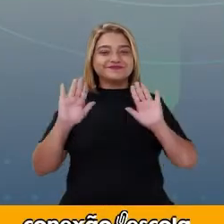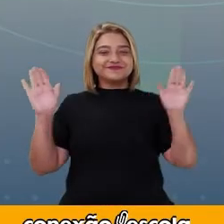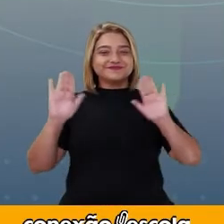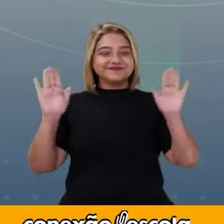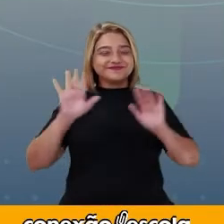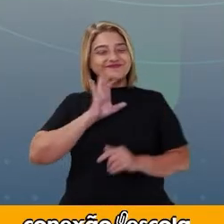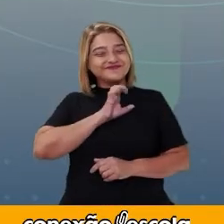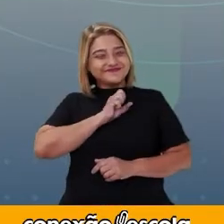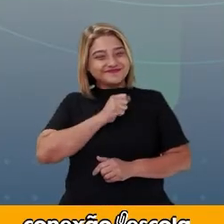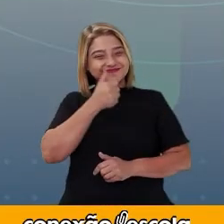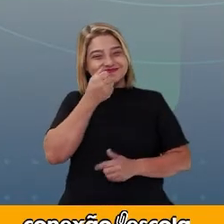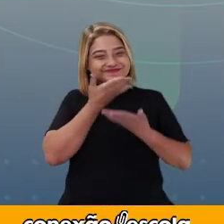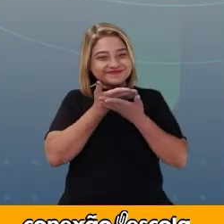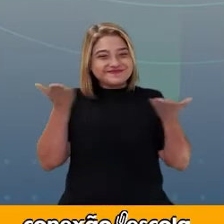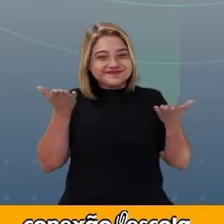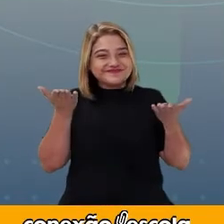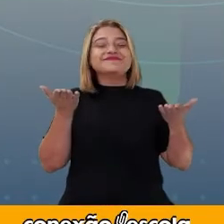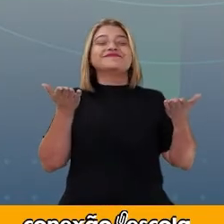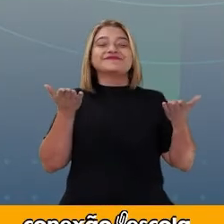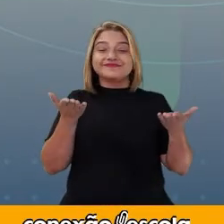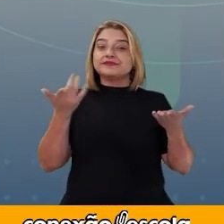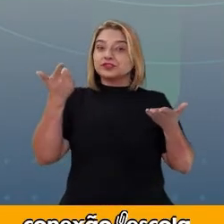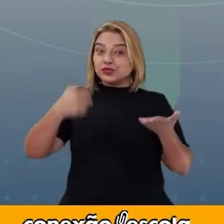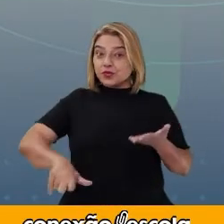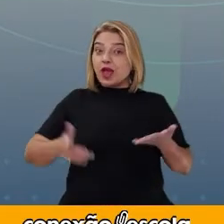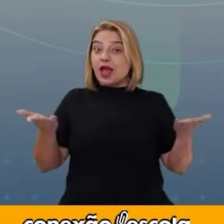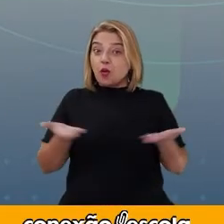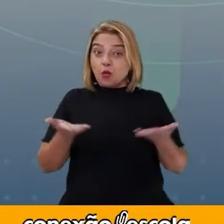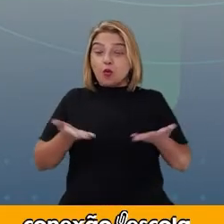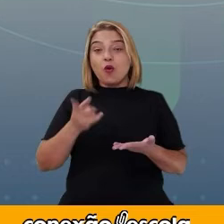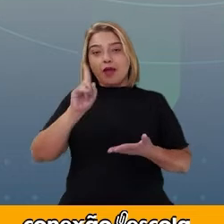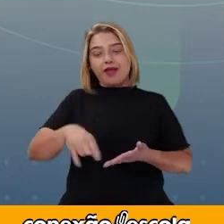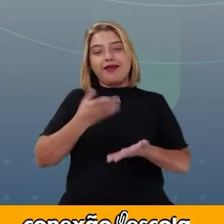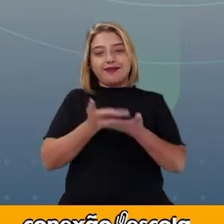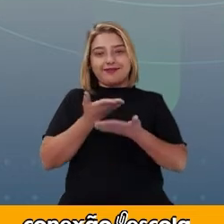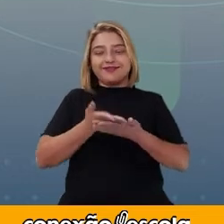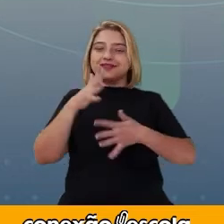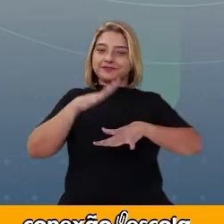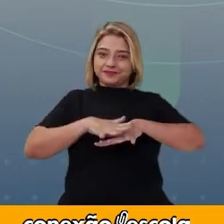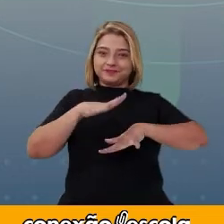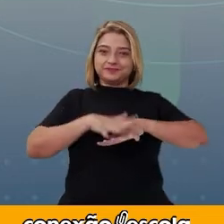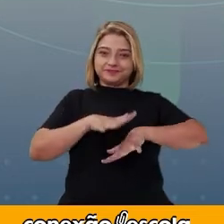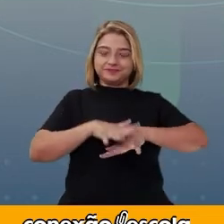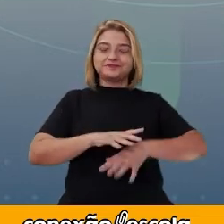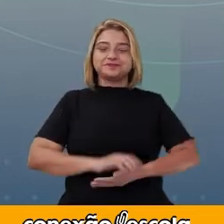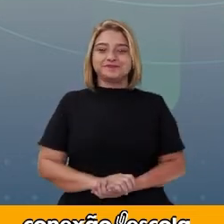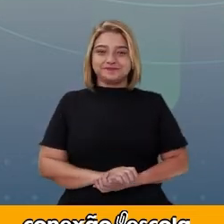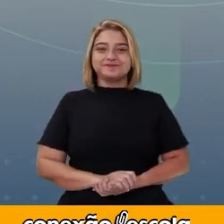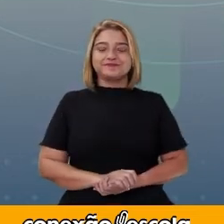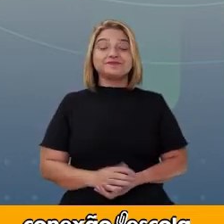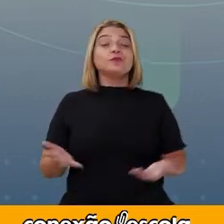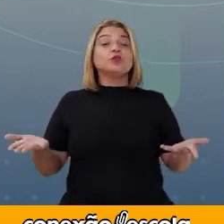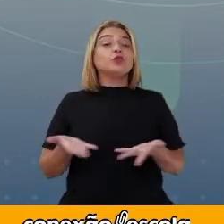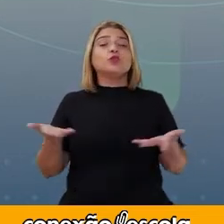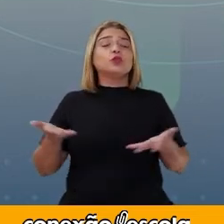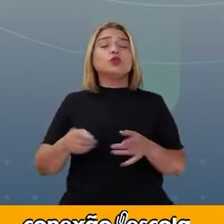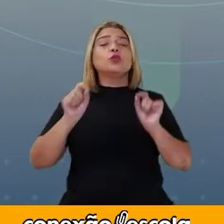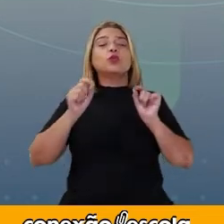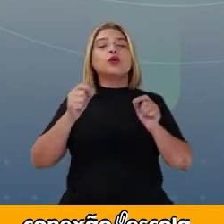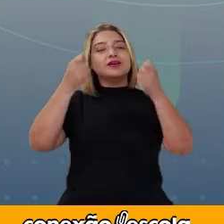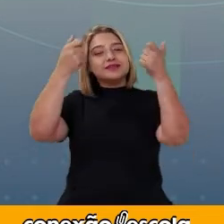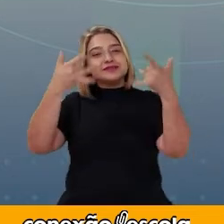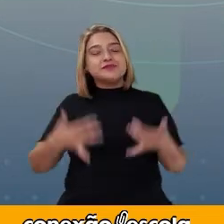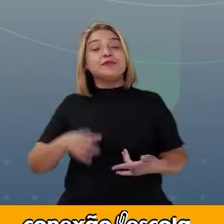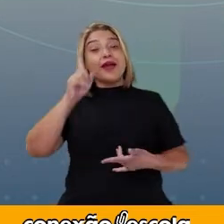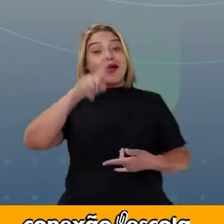E aí, meus amores, tudo bem? Vamos começar mais uma aula de matemática. Hoje vamos falar sobre